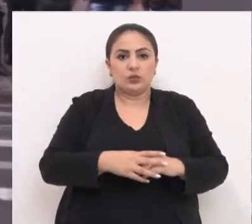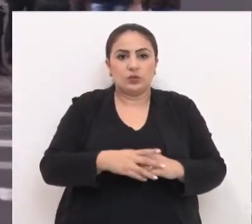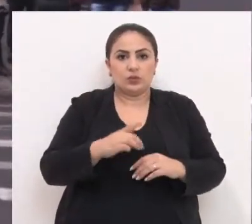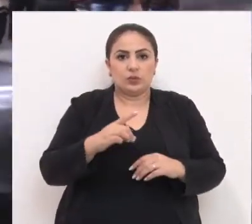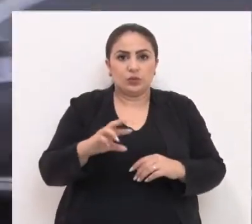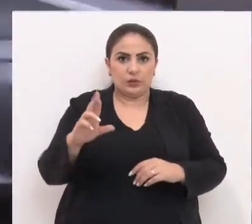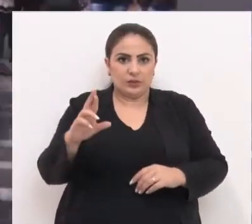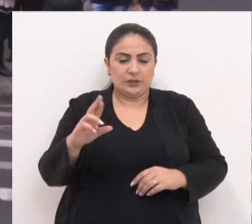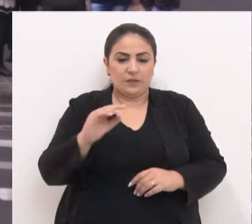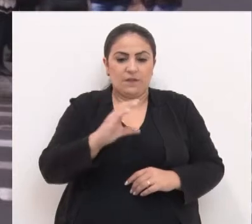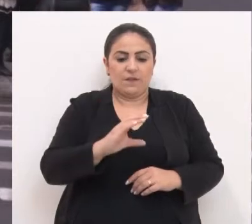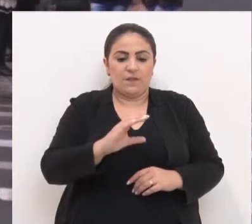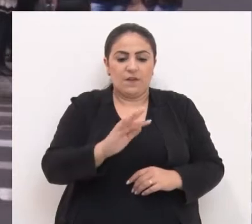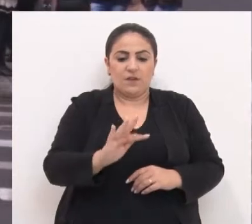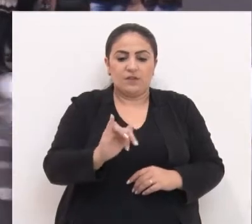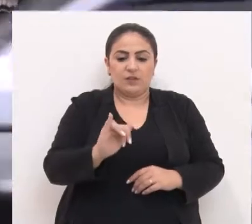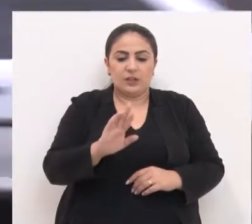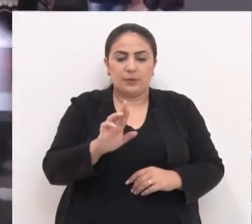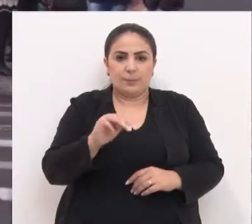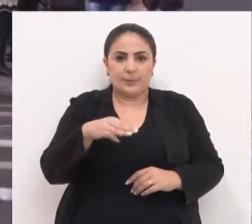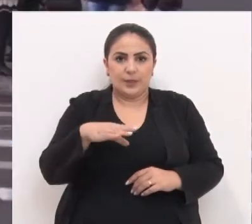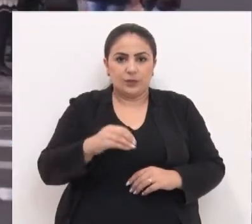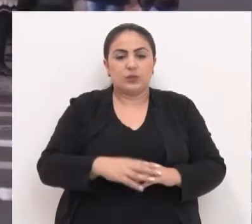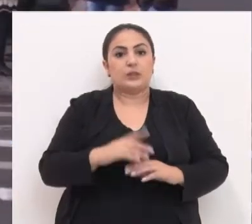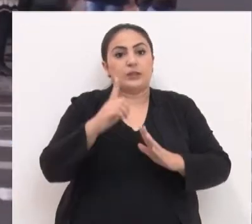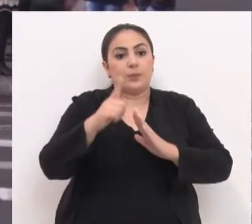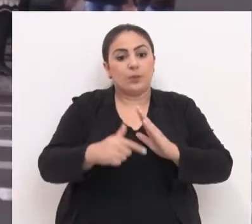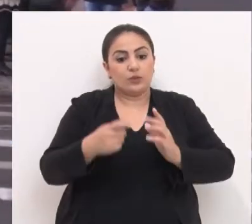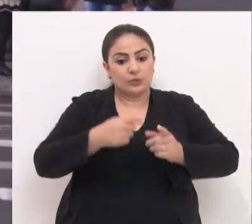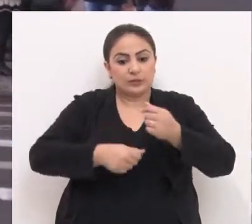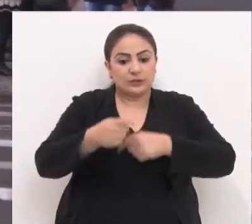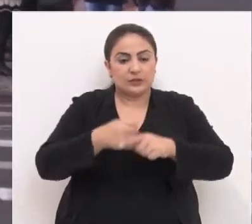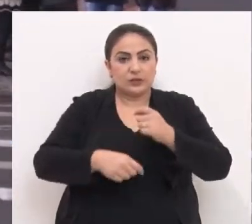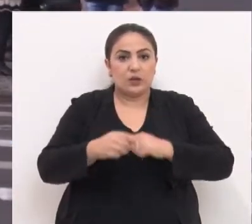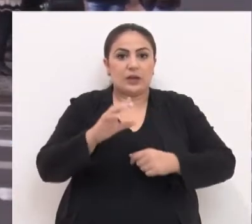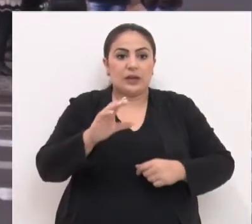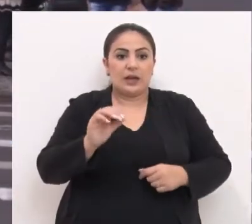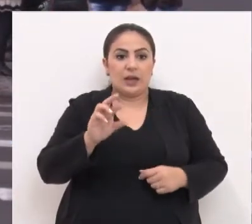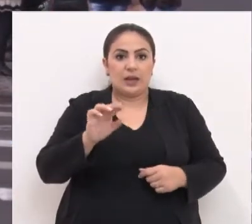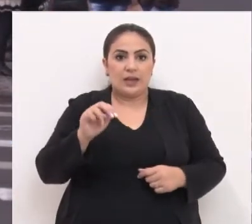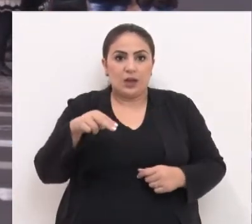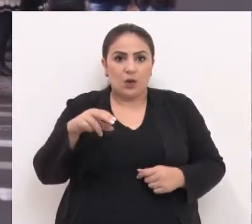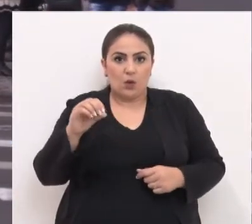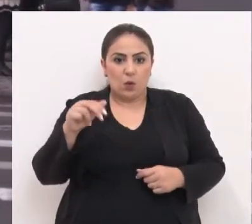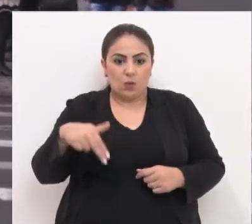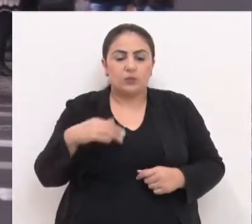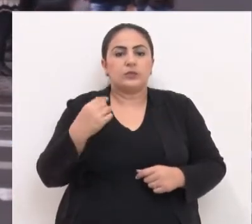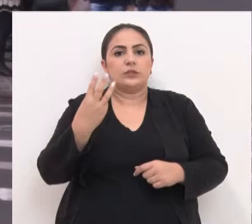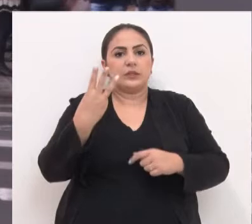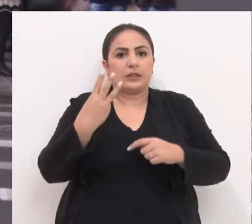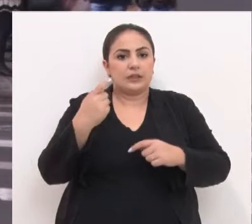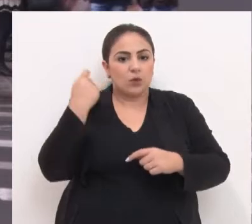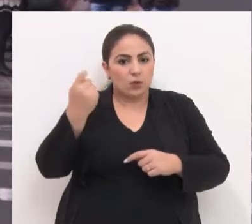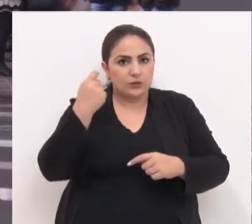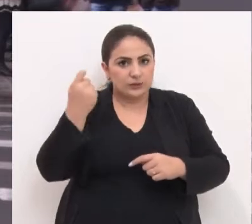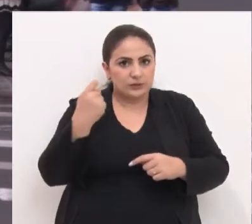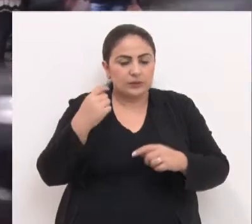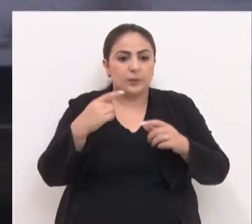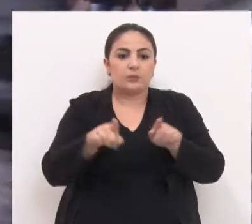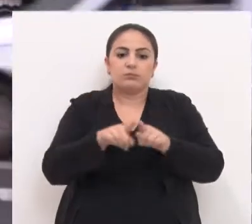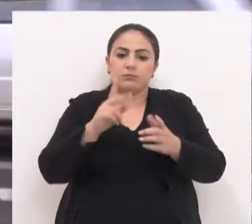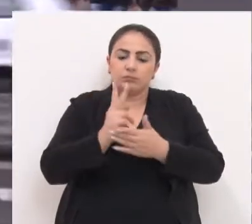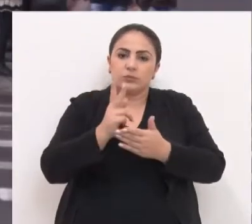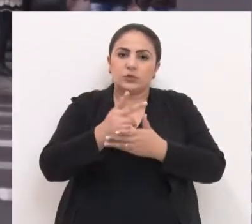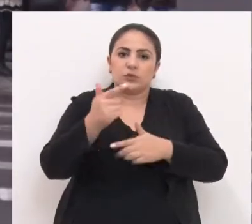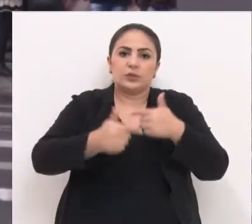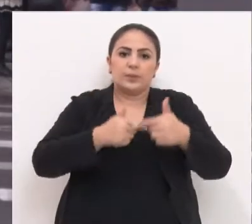Dr. Firmino Duro. E depois veio a administração do Carrion, fizemos 3 rodeios, um atrás do outro, e